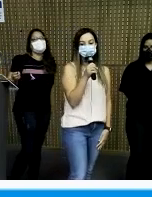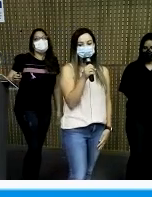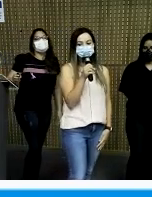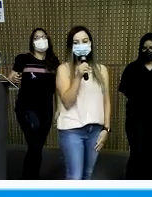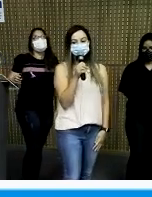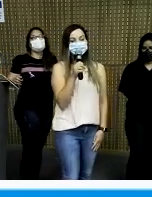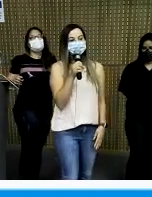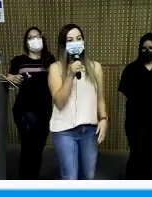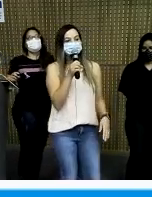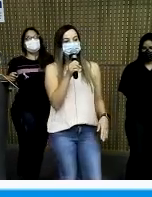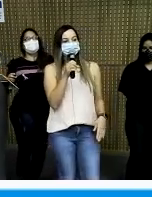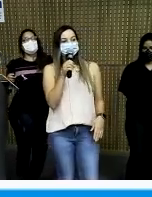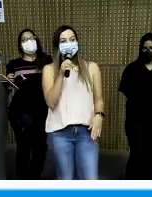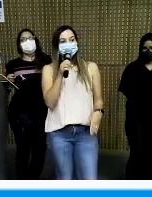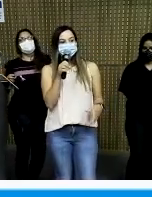planejamos reunir para poder...